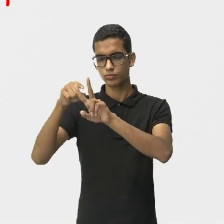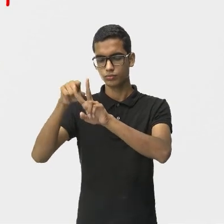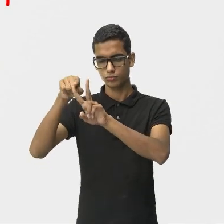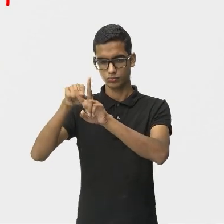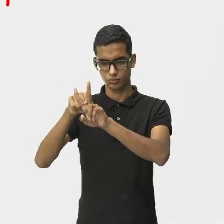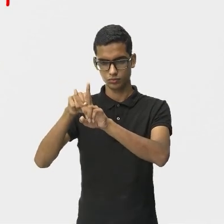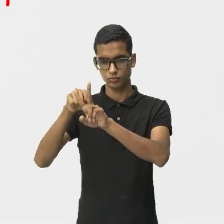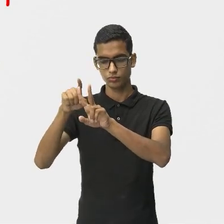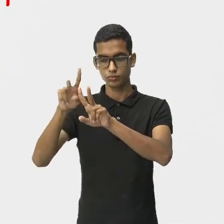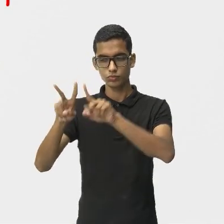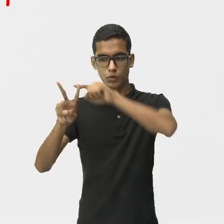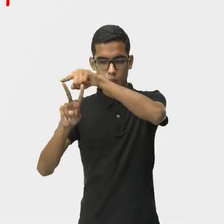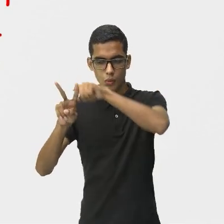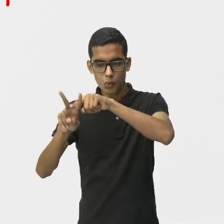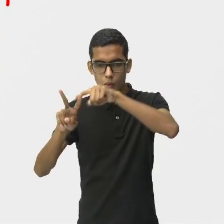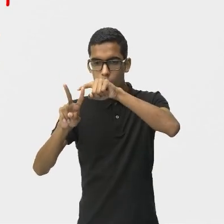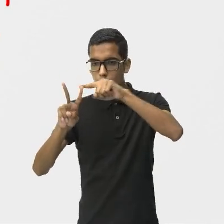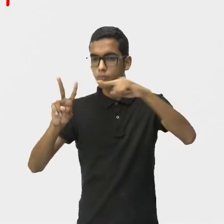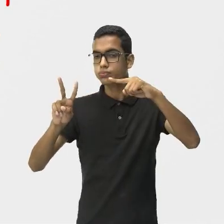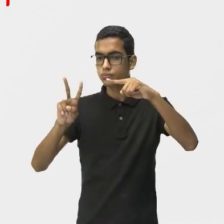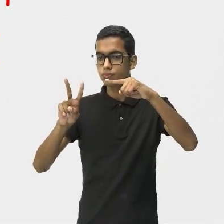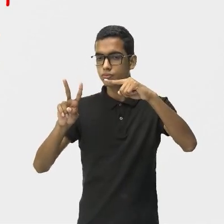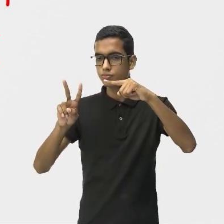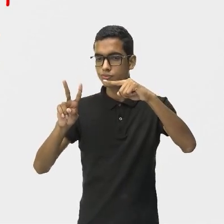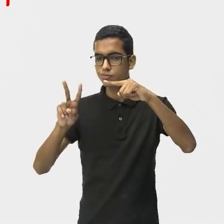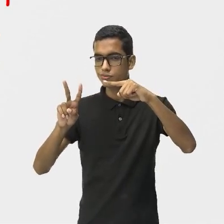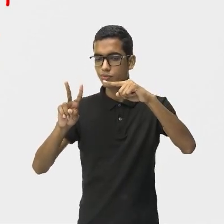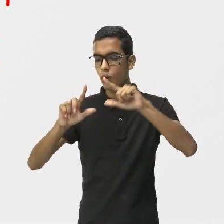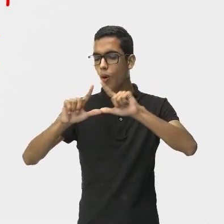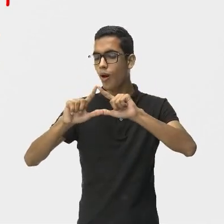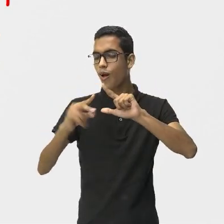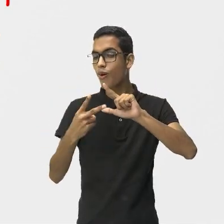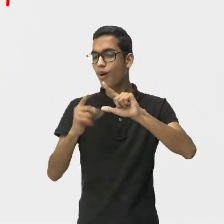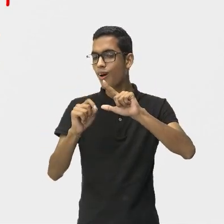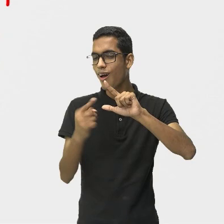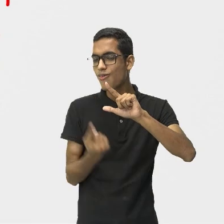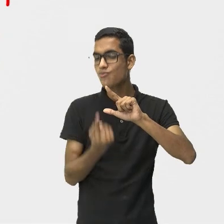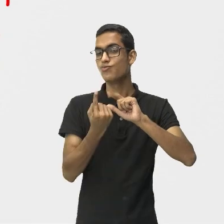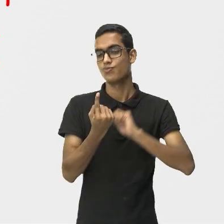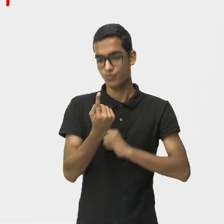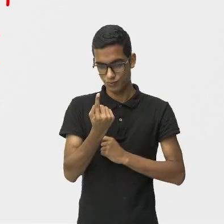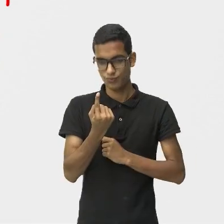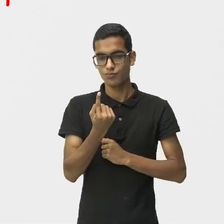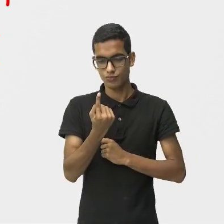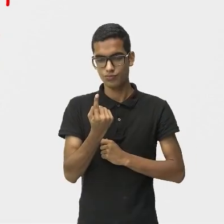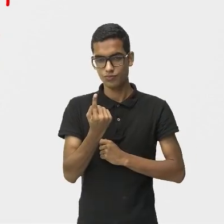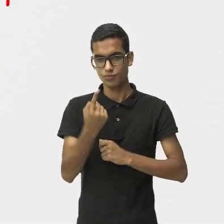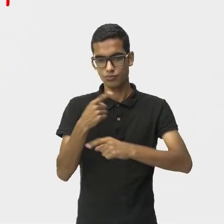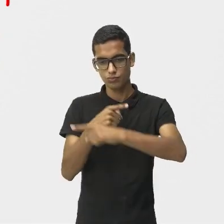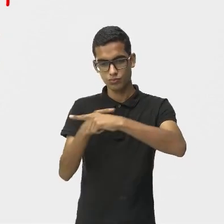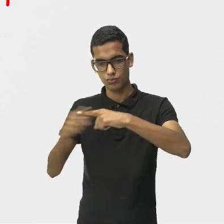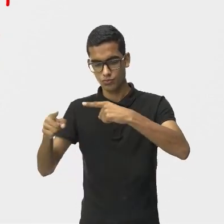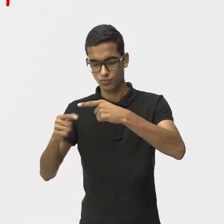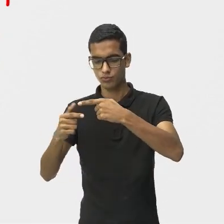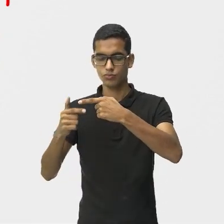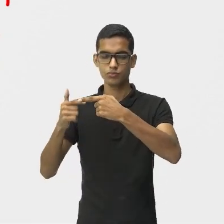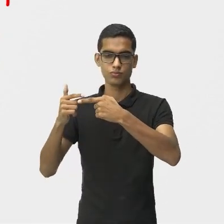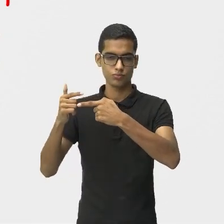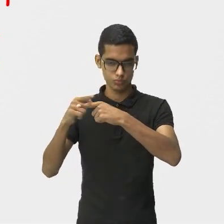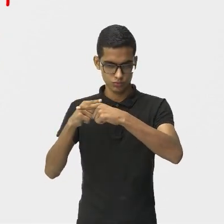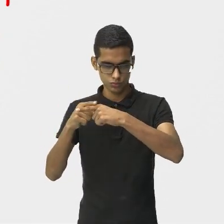só. Então, vai ficar a raiz quadrada de 1 sobre 2 vezes o valor de A. Quem é A? A vale